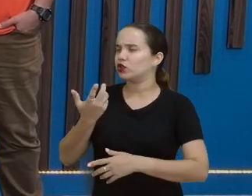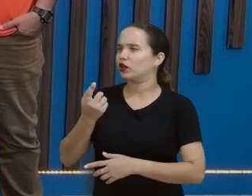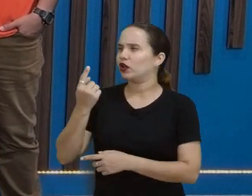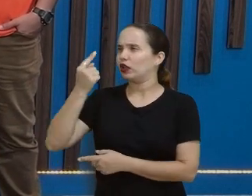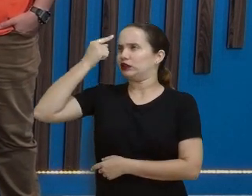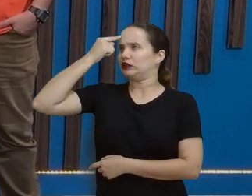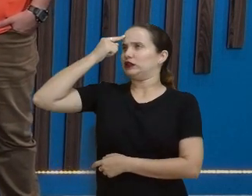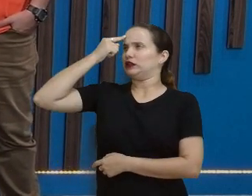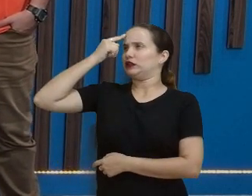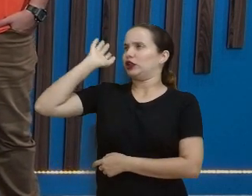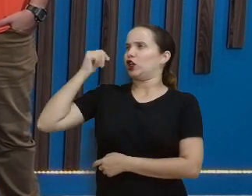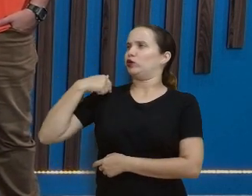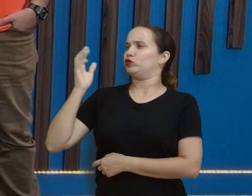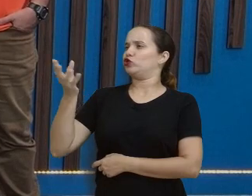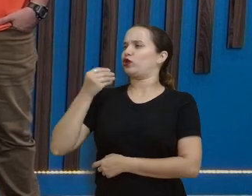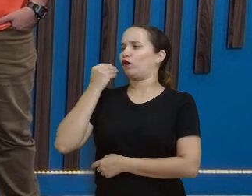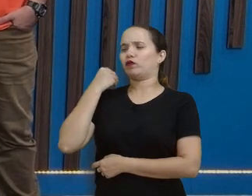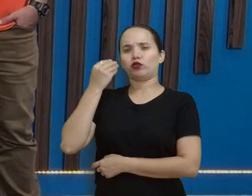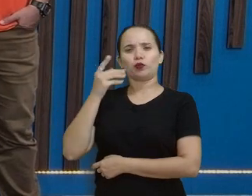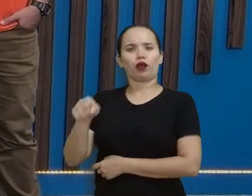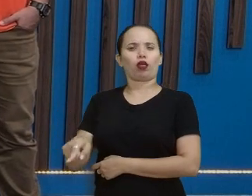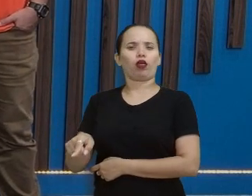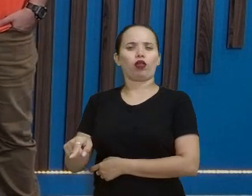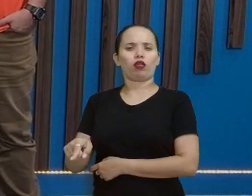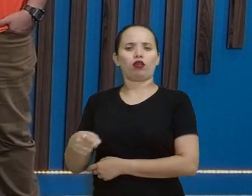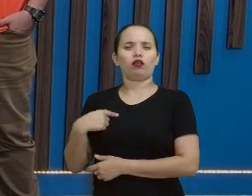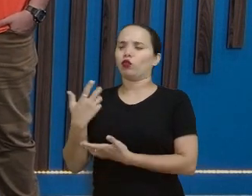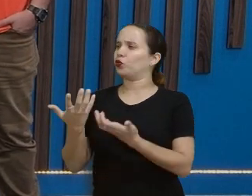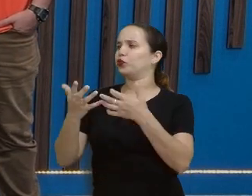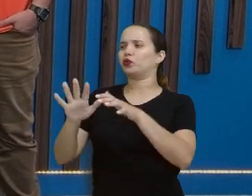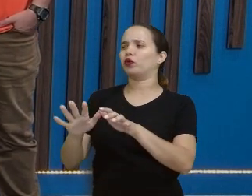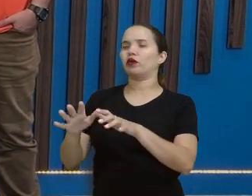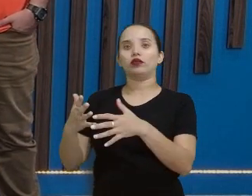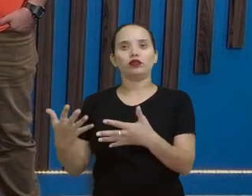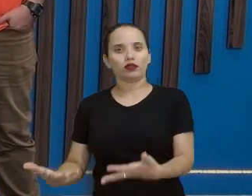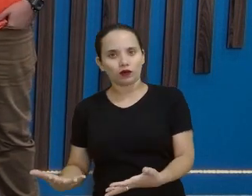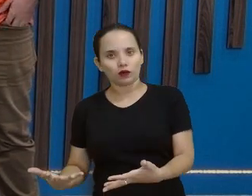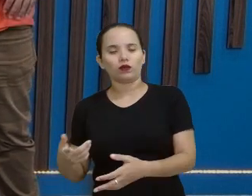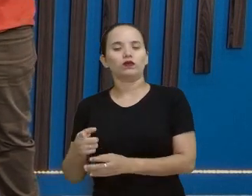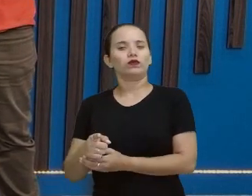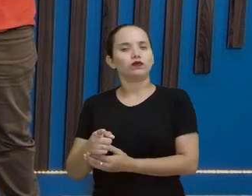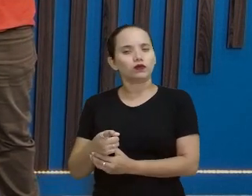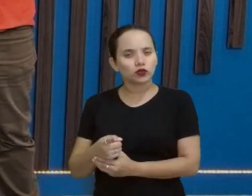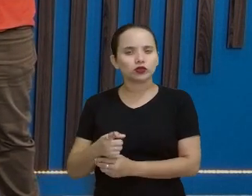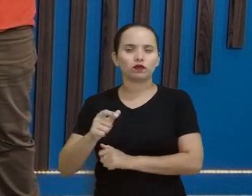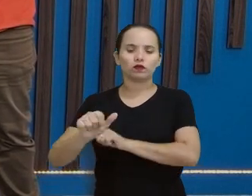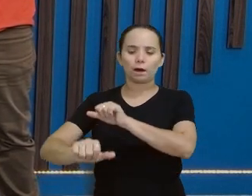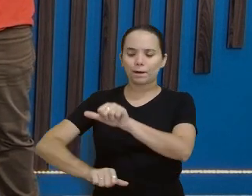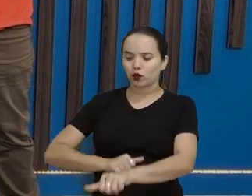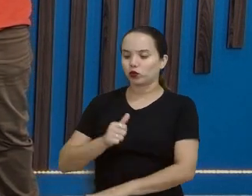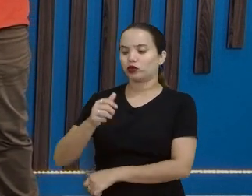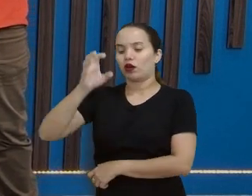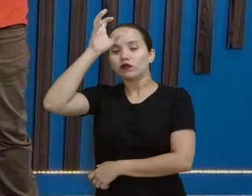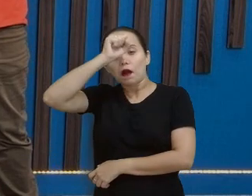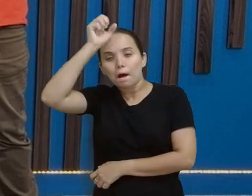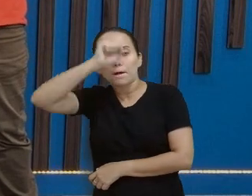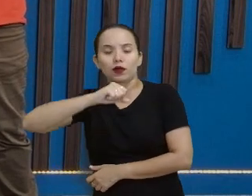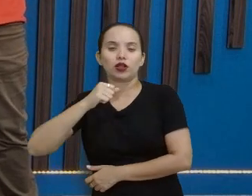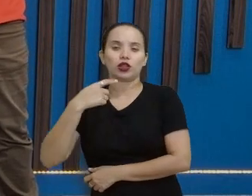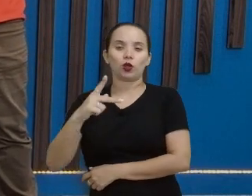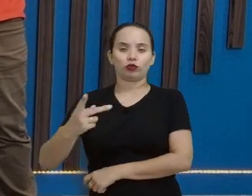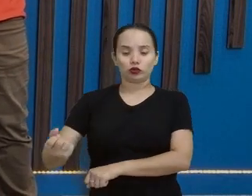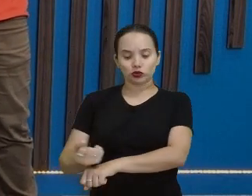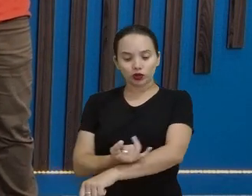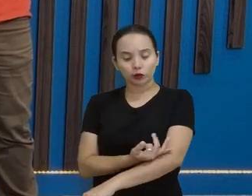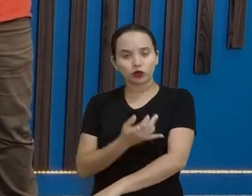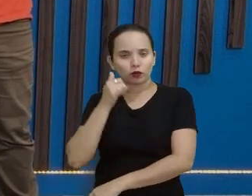maneira e me arrependi. Então, o que é que acontece? Cada vez mais a gente vai o quê? Aprendendo com as nossas emoções para evitar